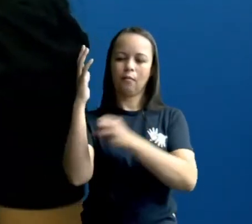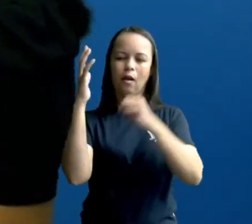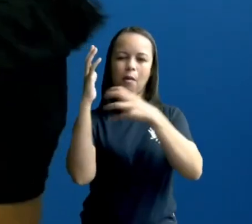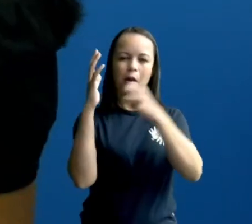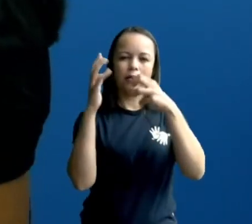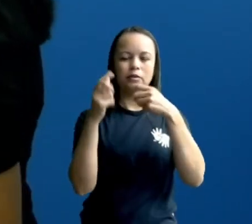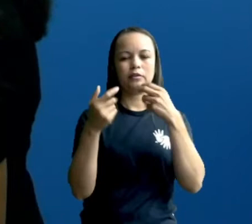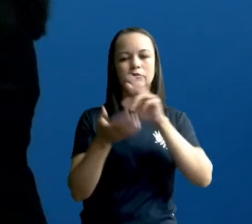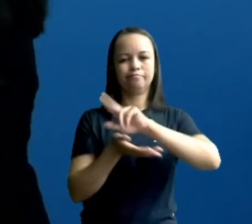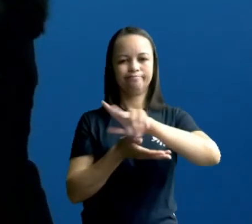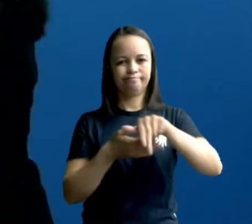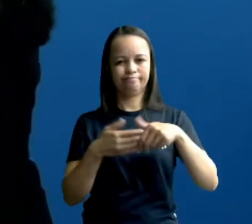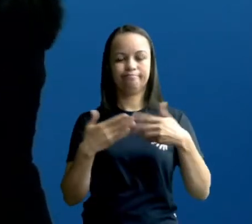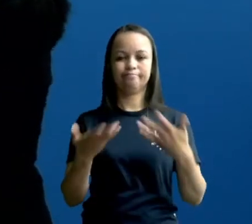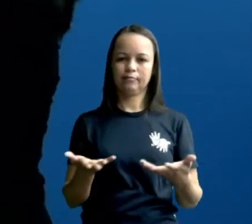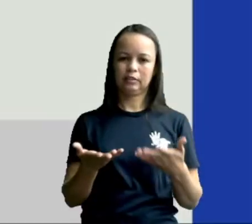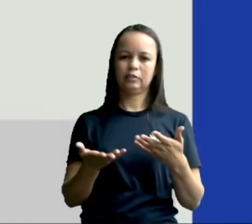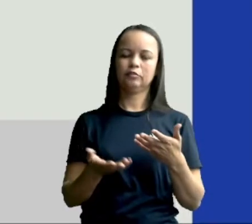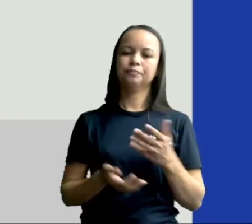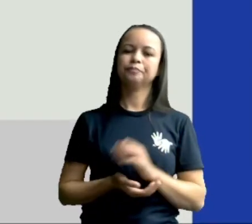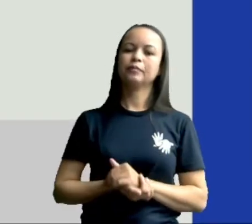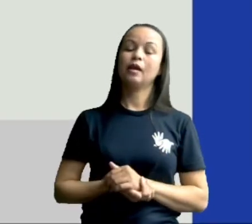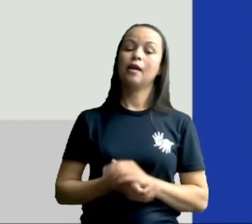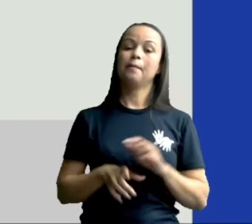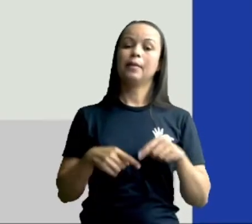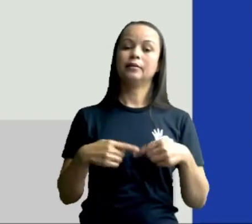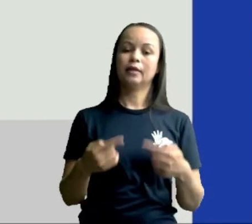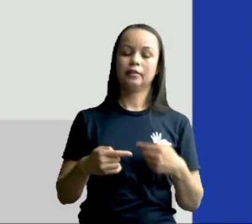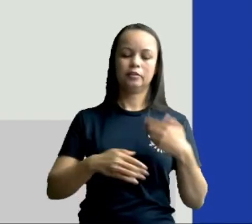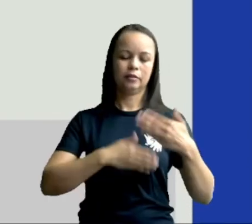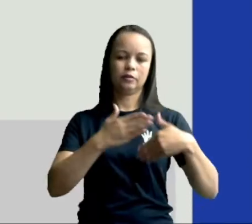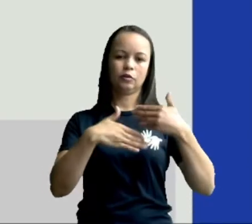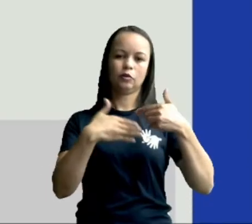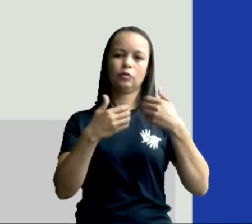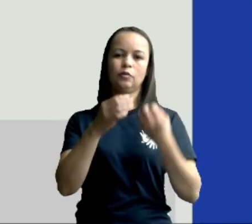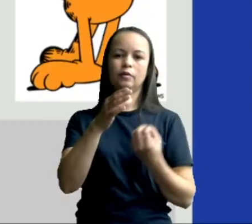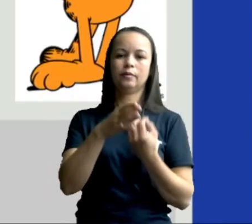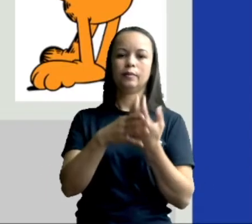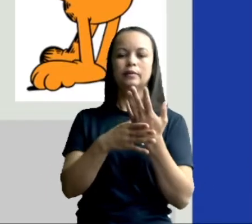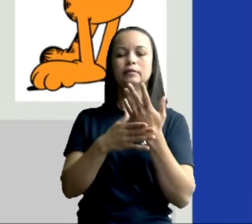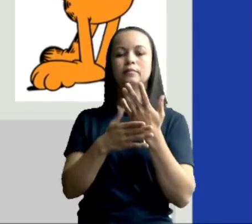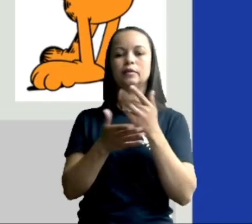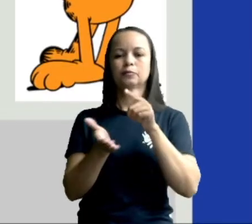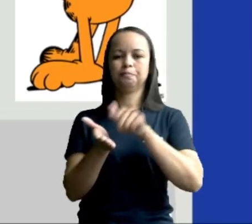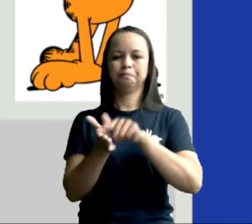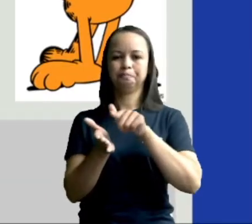degradação toda, enfim. Mas aí está o percurso do aparecimento do papel.